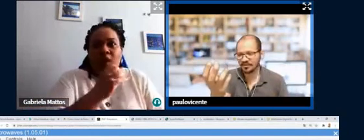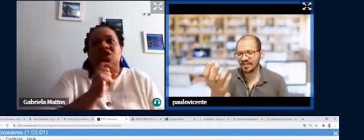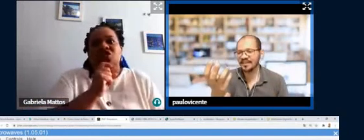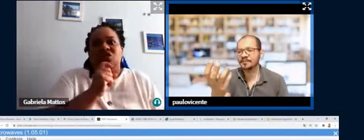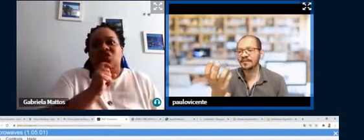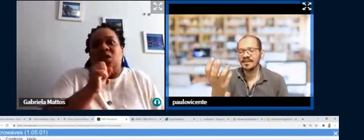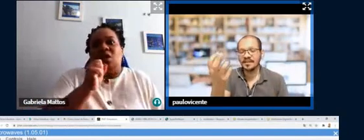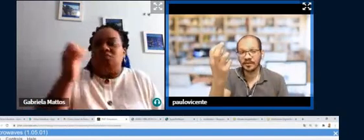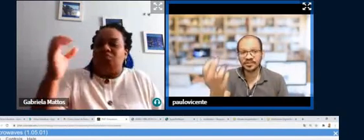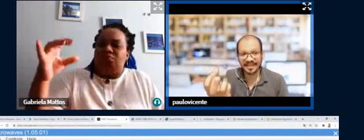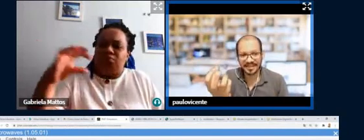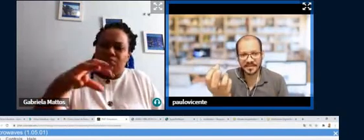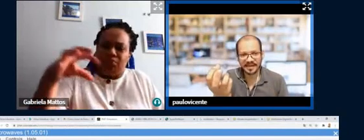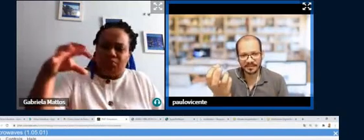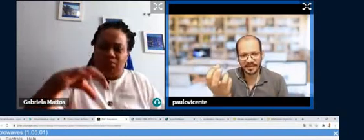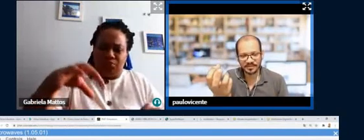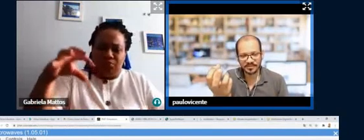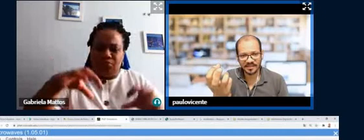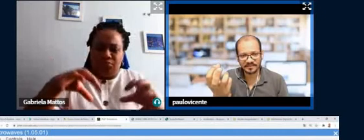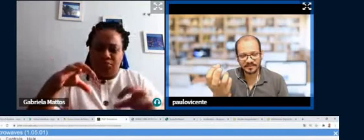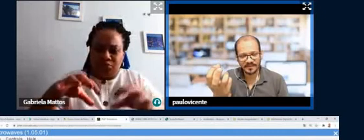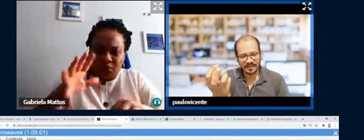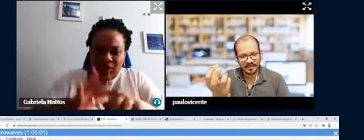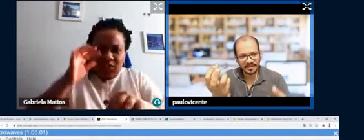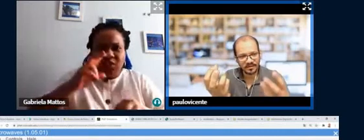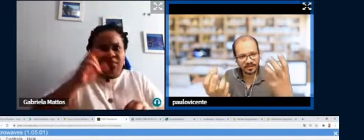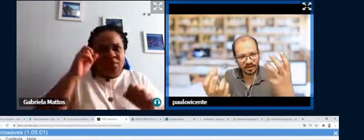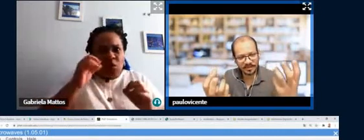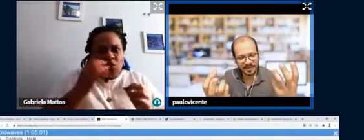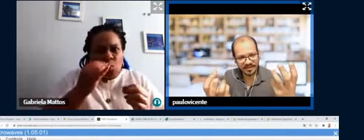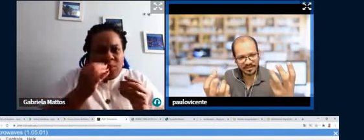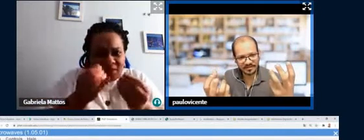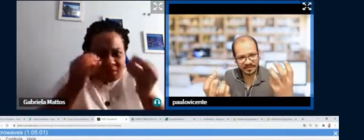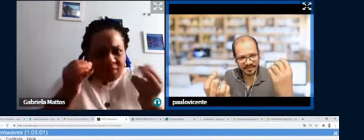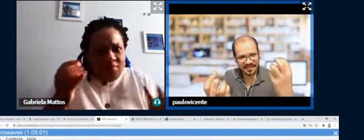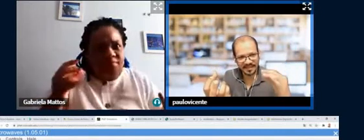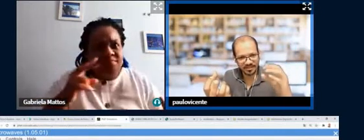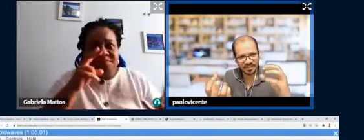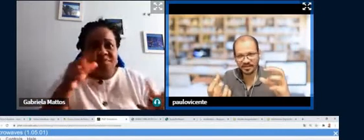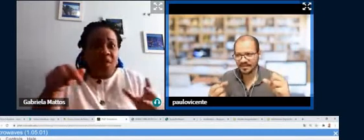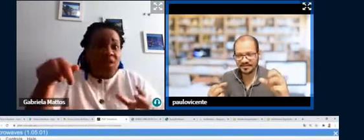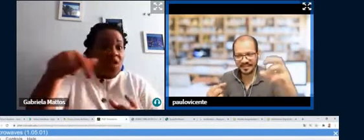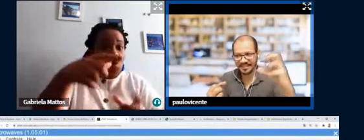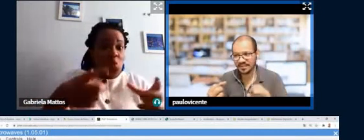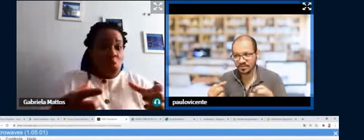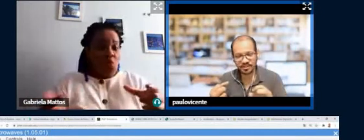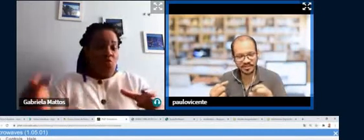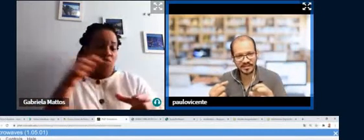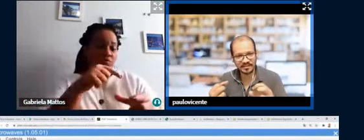estiver congelado, e pode chegar a queimar aquela parte da comida. Enquanto a outra parte, que está na região que a